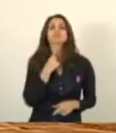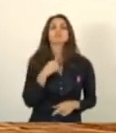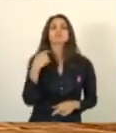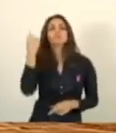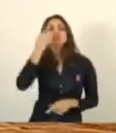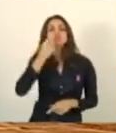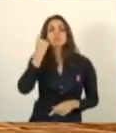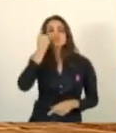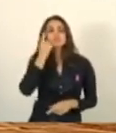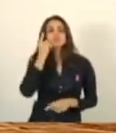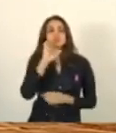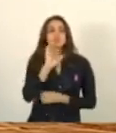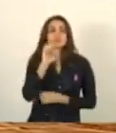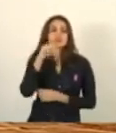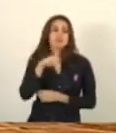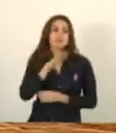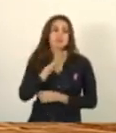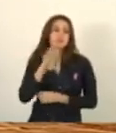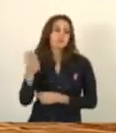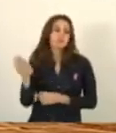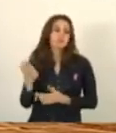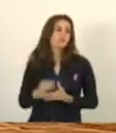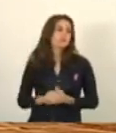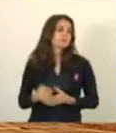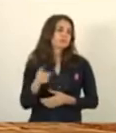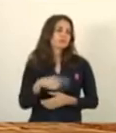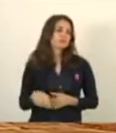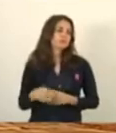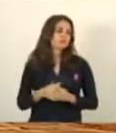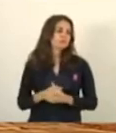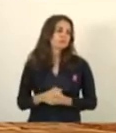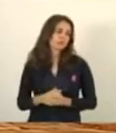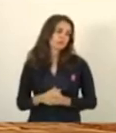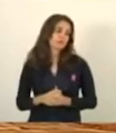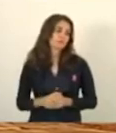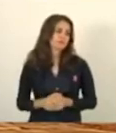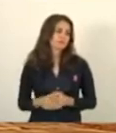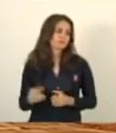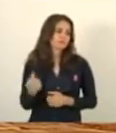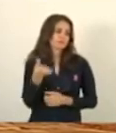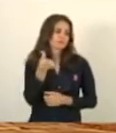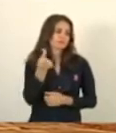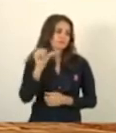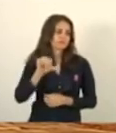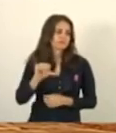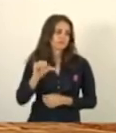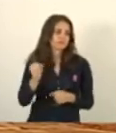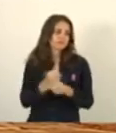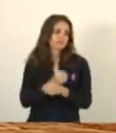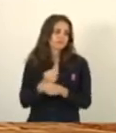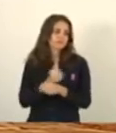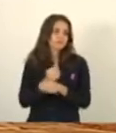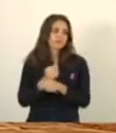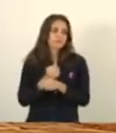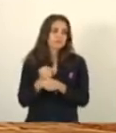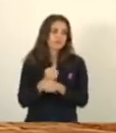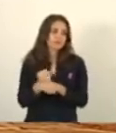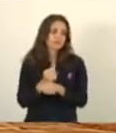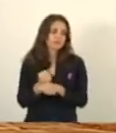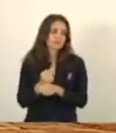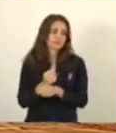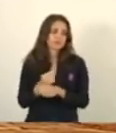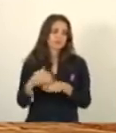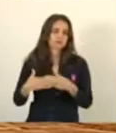parlamentares. A CNBB faz há muitos e muitos anos, 69 anos de existência da CNBB,